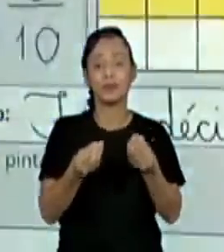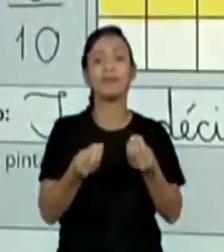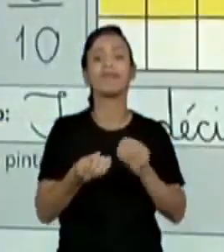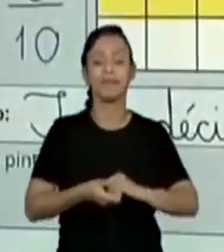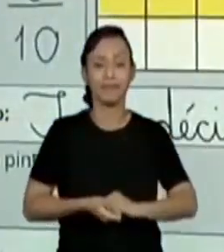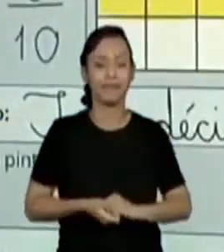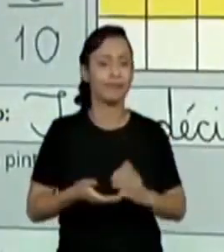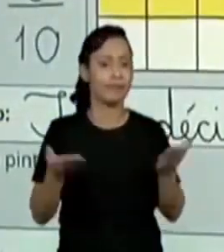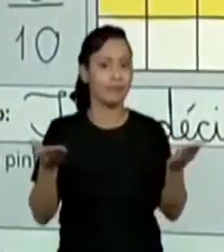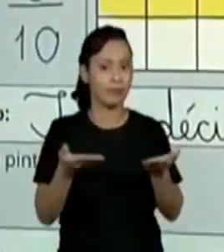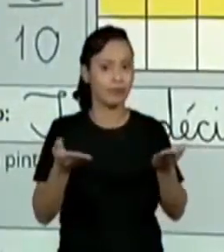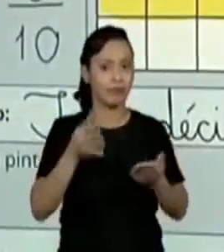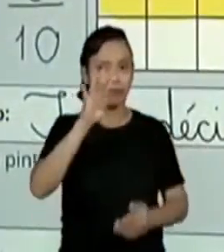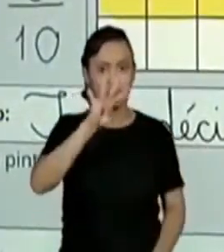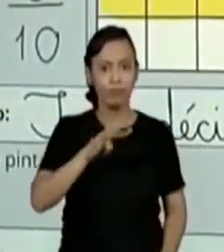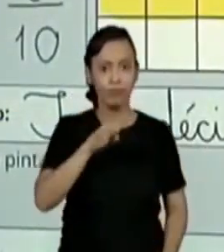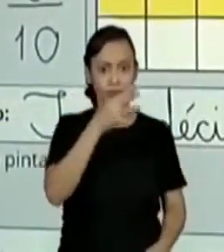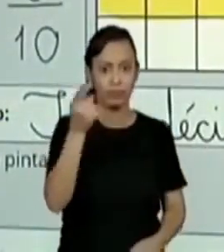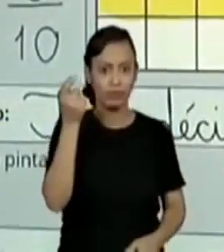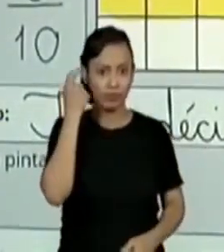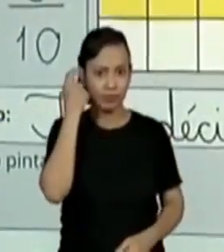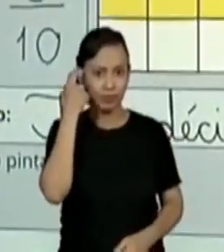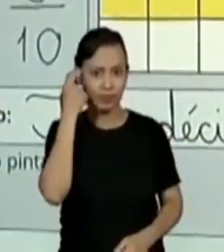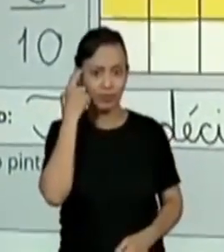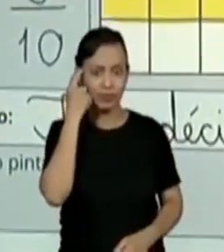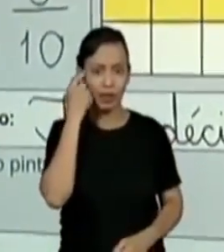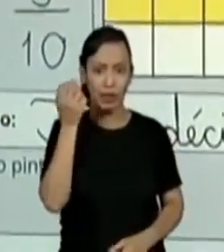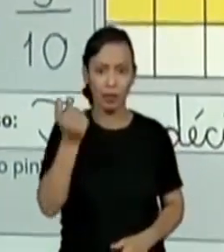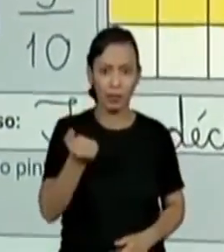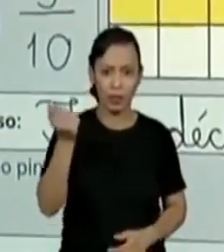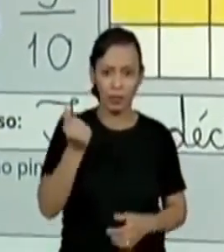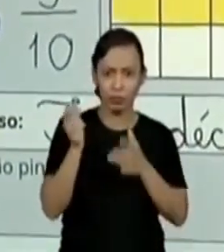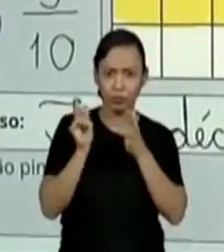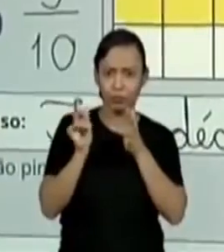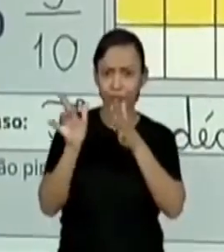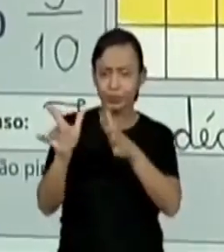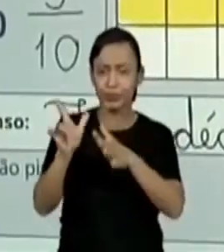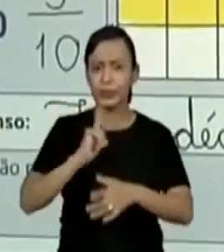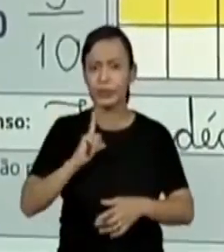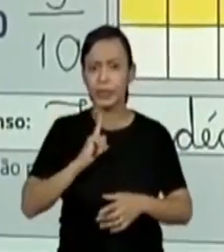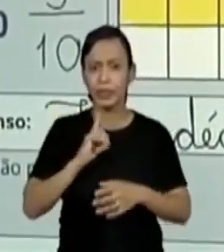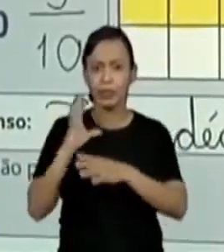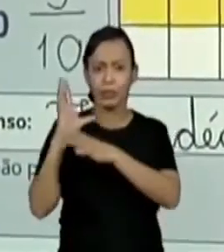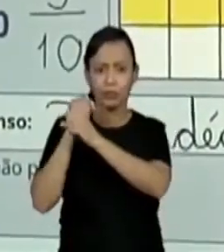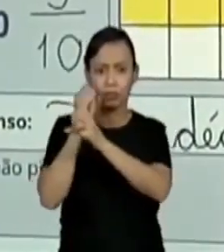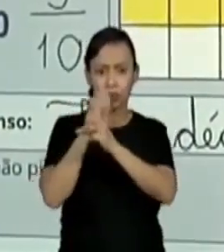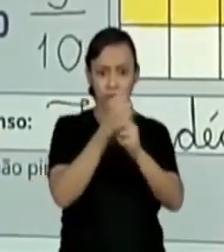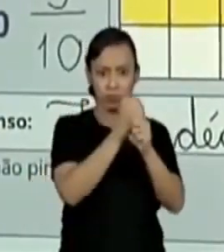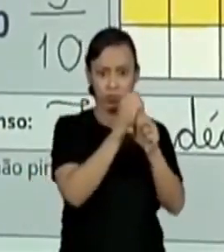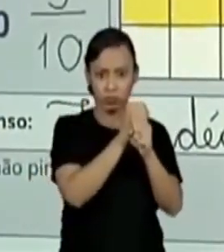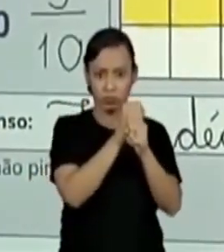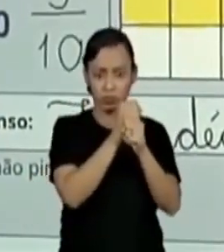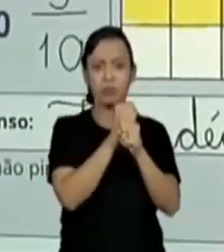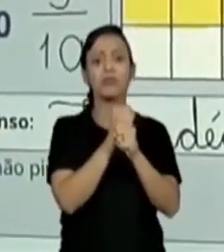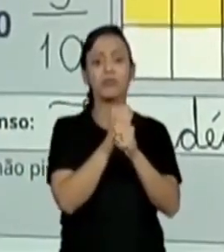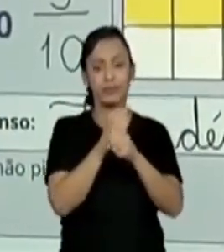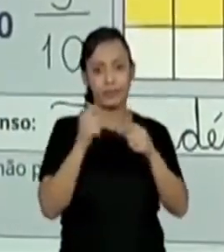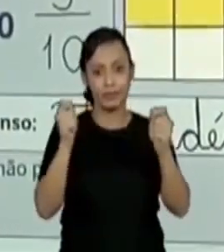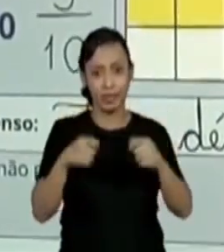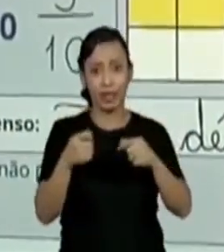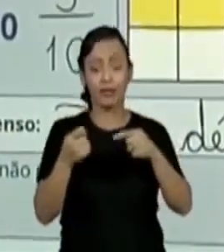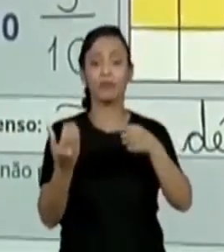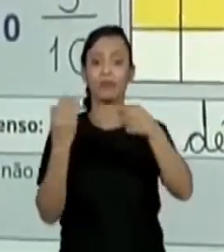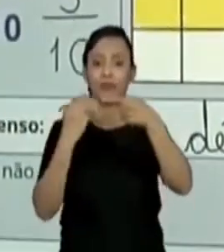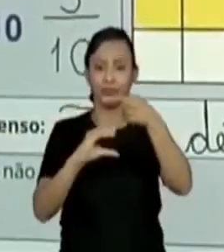vou olhar pra parte não pintada esse essa quantidade esse número de partes não pintadas vai se